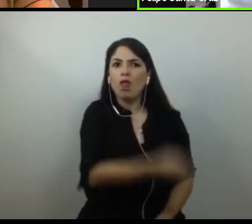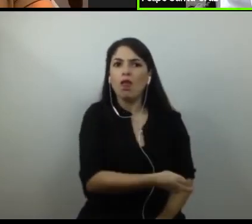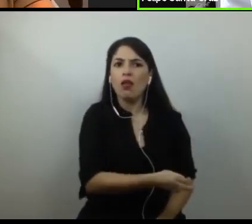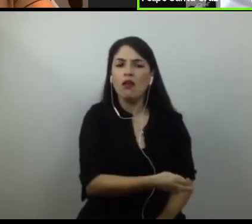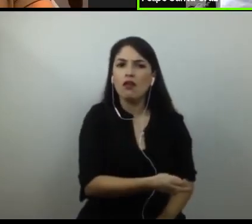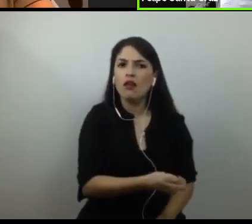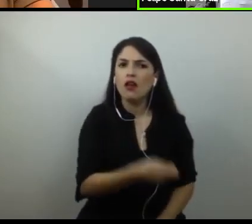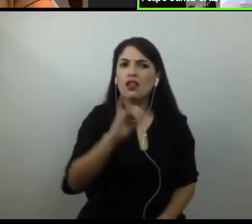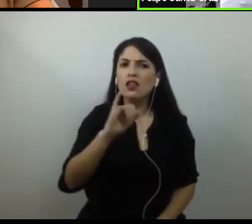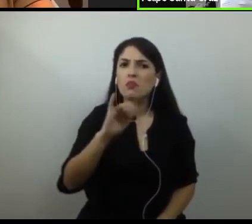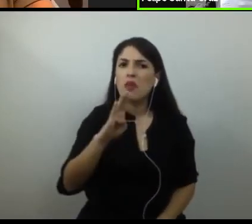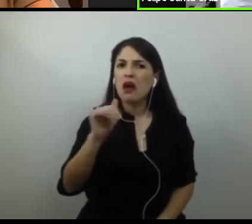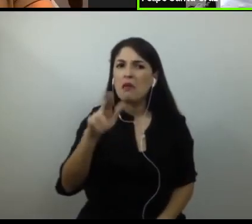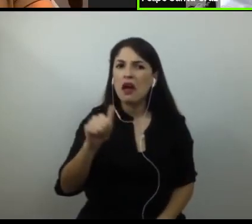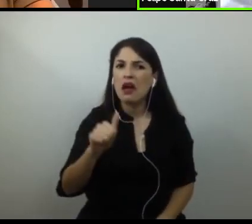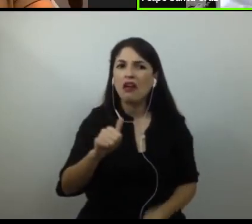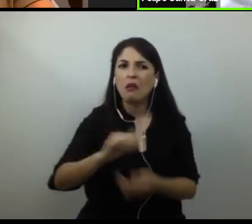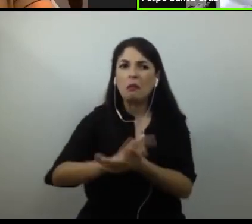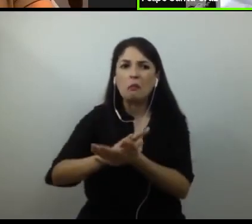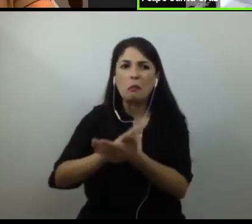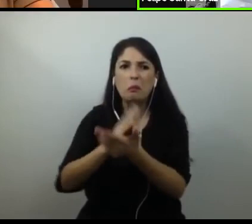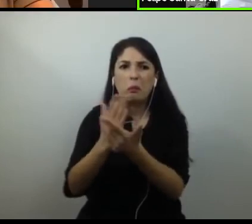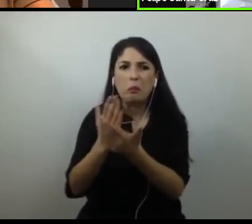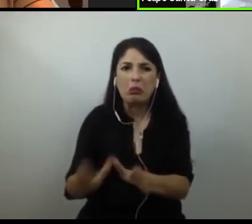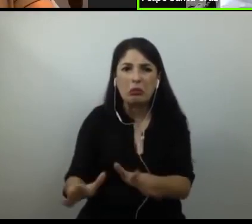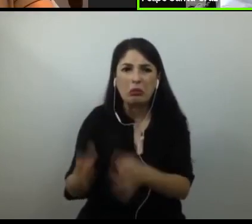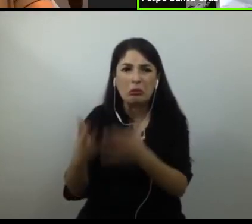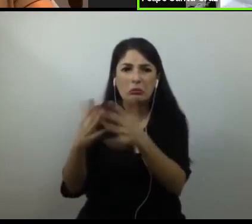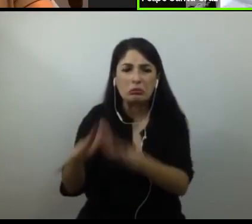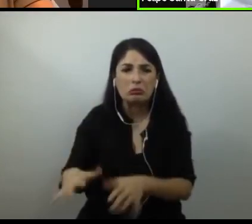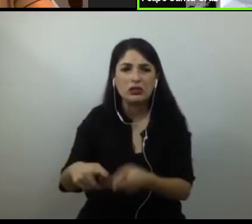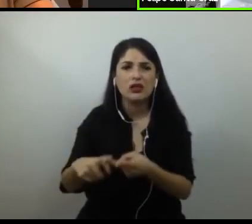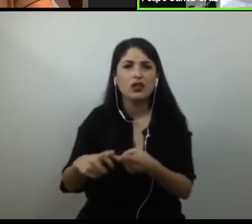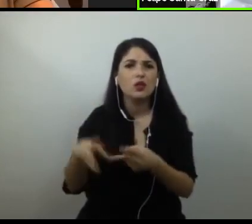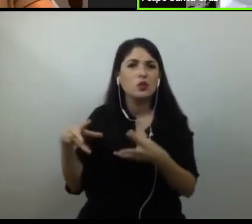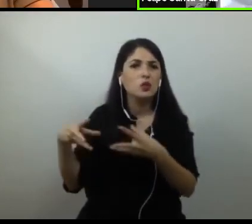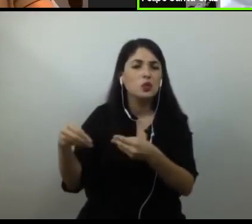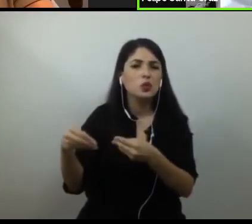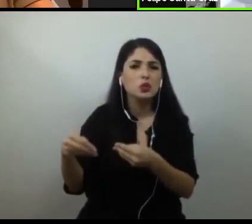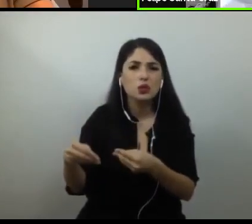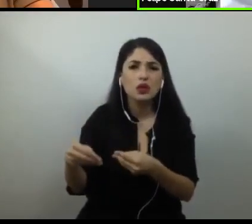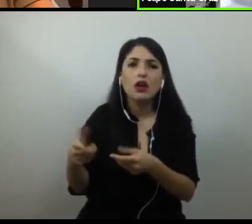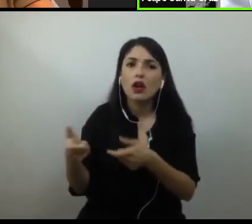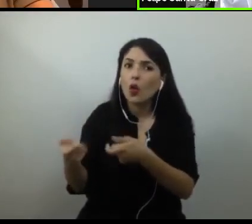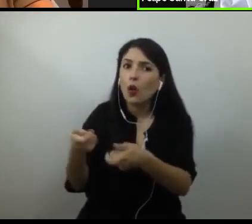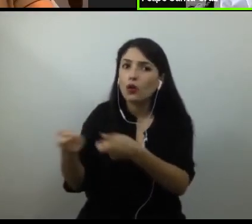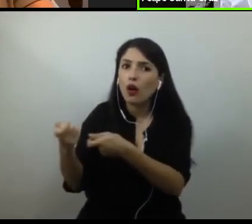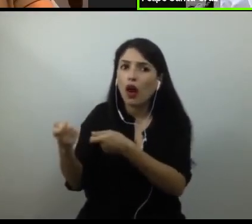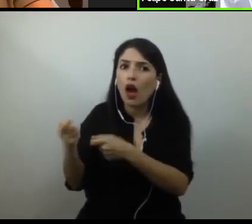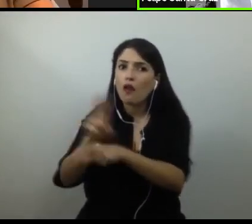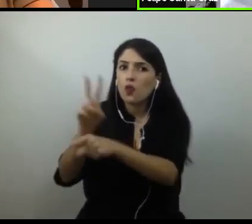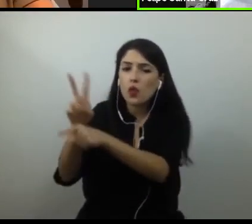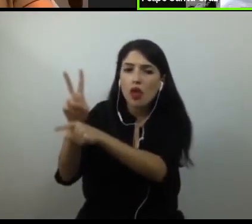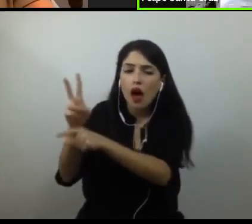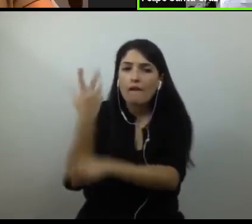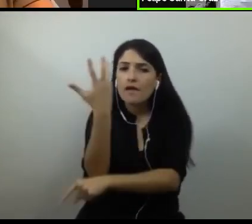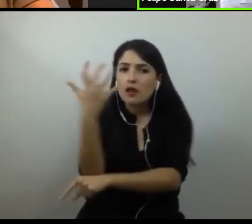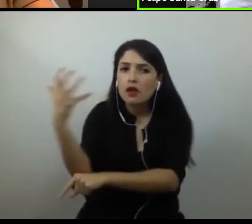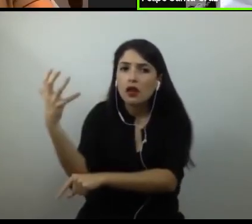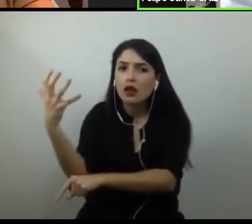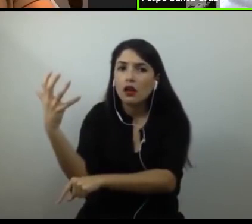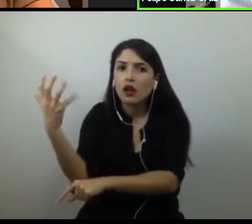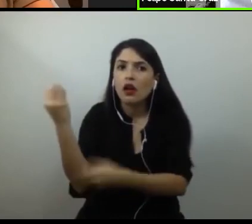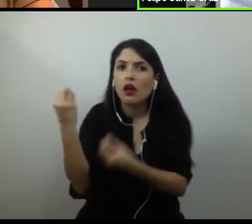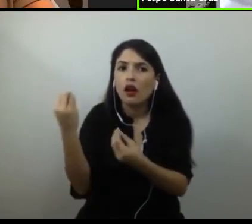IBAMA, desmontou-se por todos os sistemas de controle de meio ambiente que foram construídos na democracia,